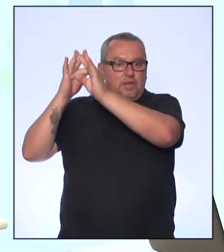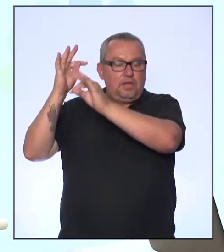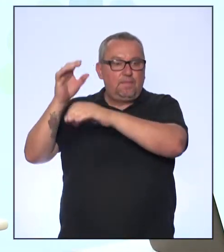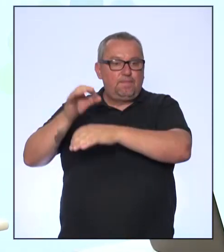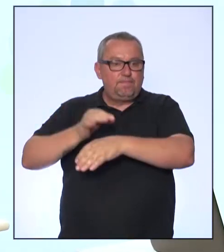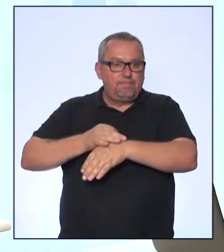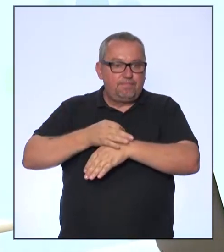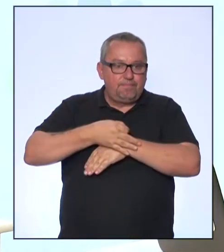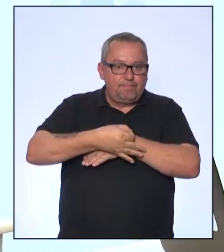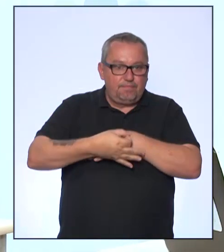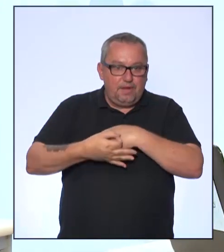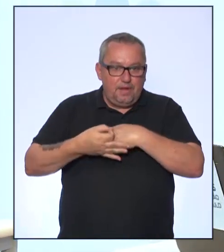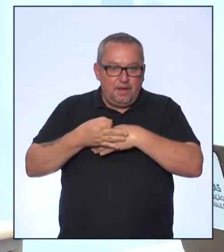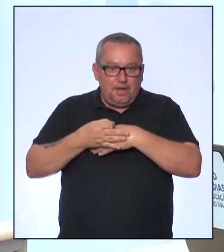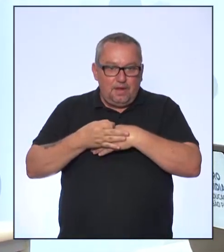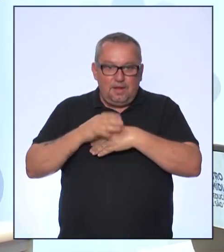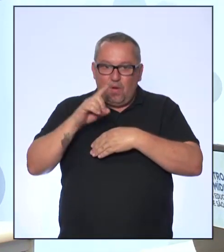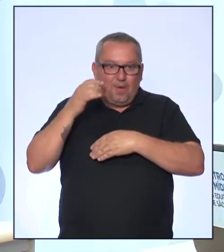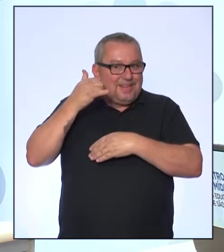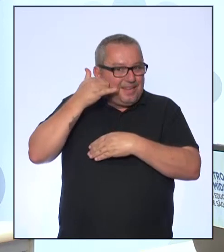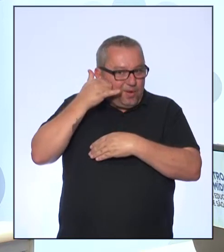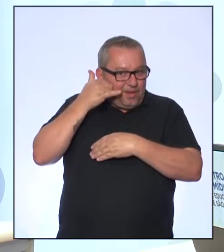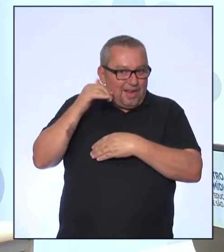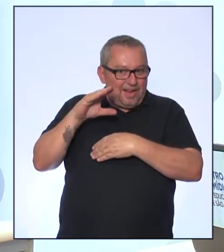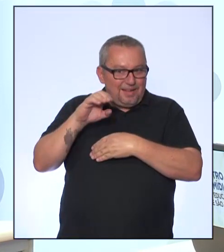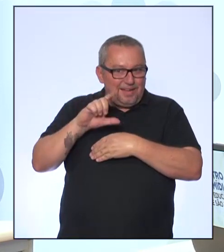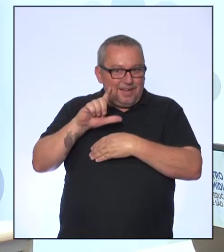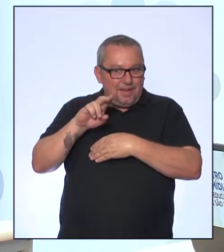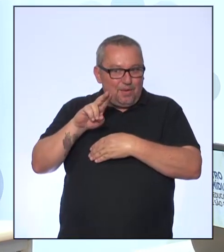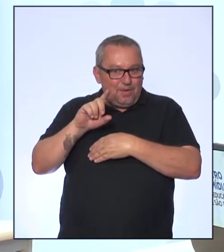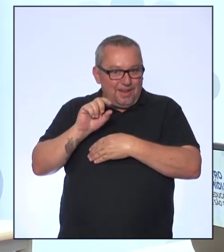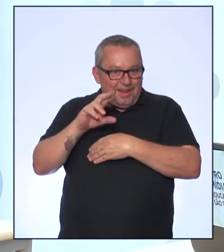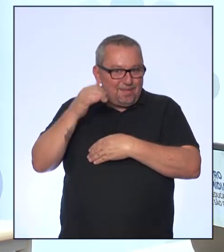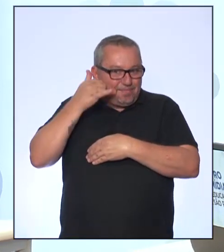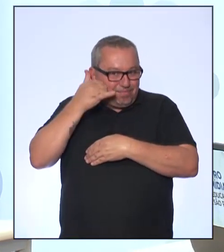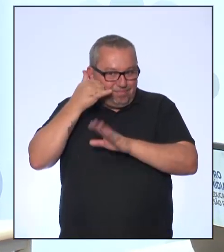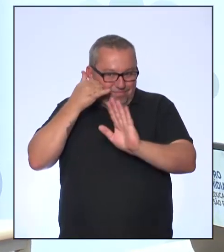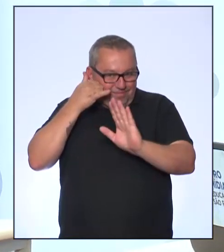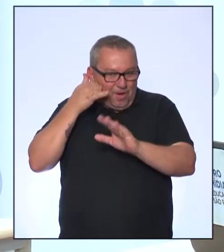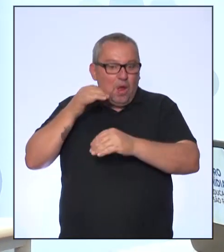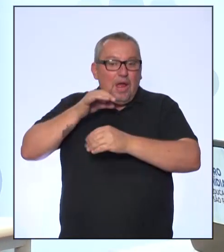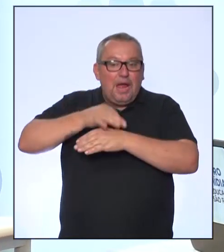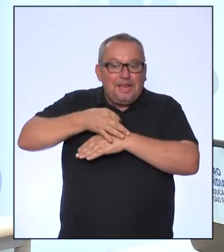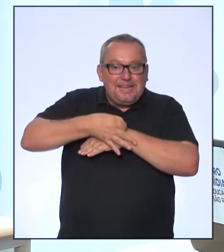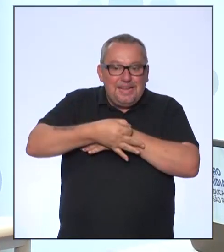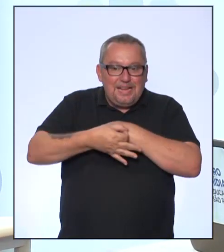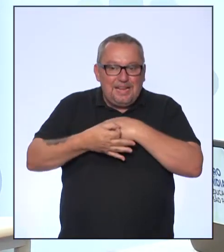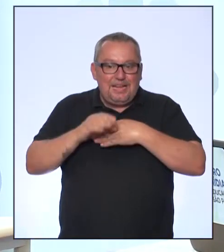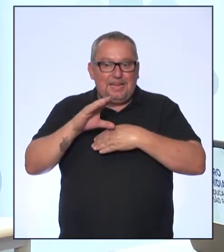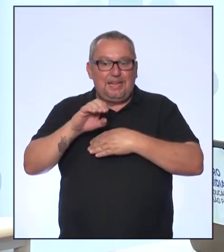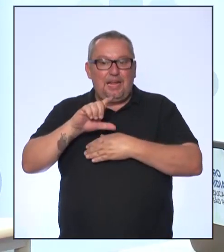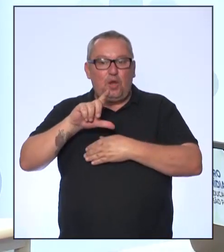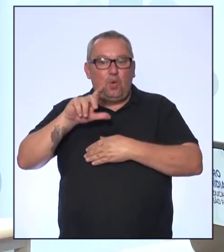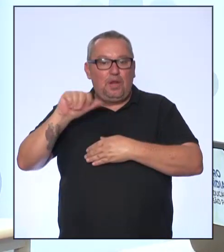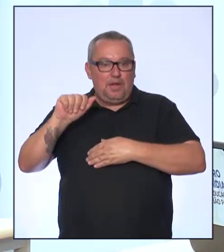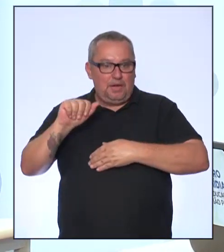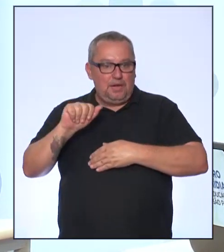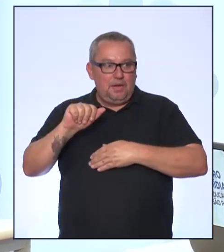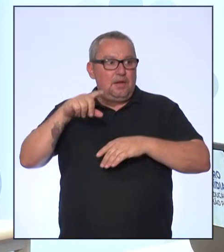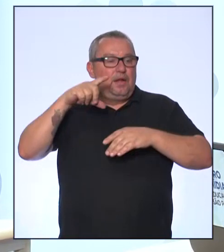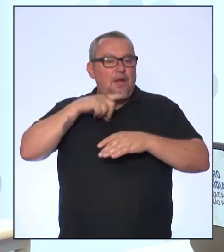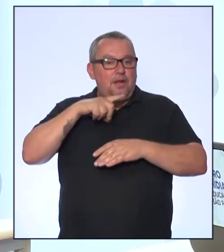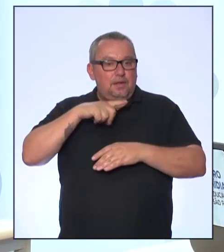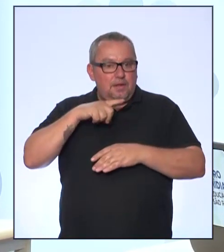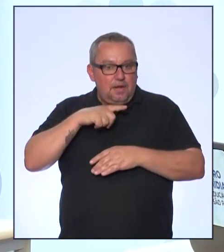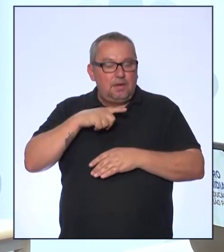Celular de células, tá? Não é do celular, do aparelho telefônico de vocês, não. Teoria celular fala o quê? E ela está